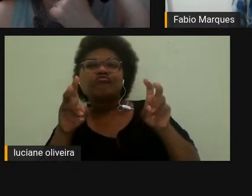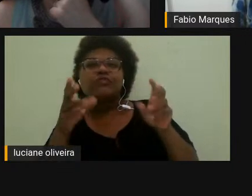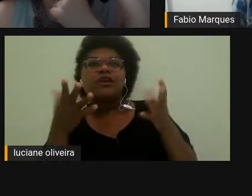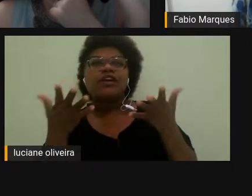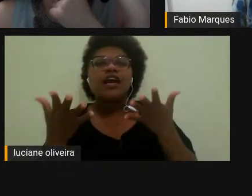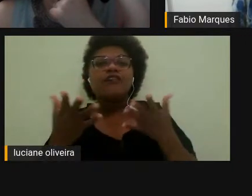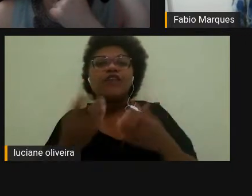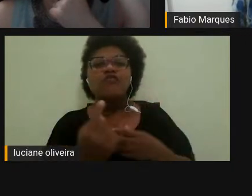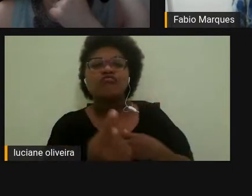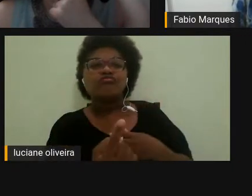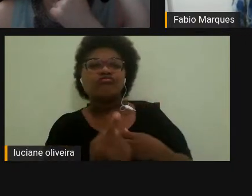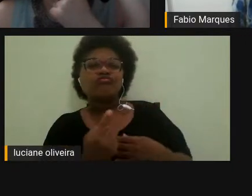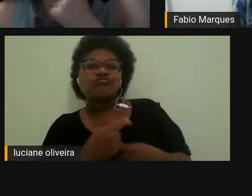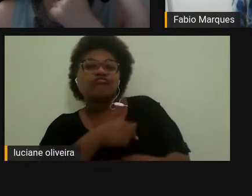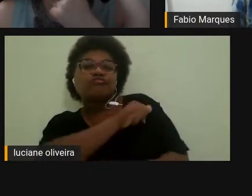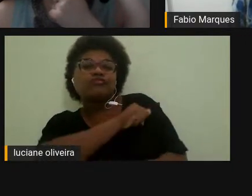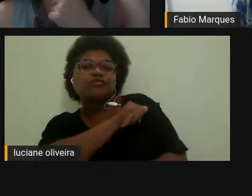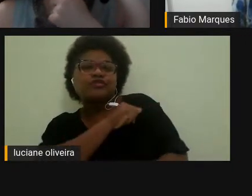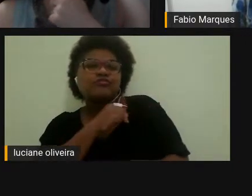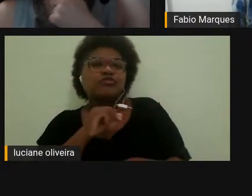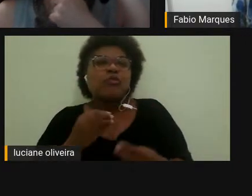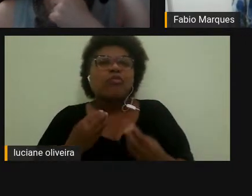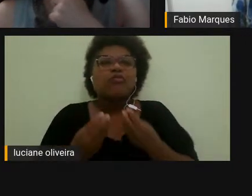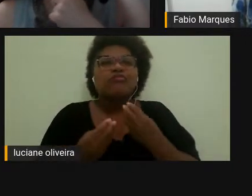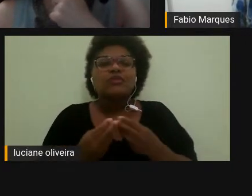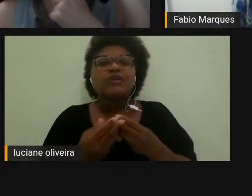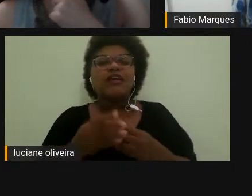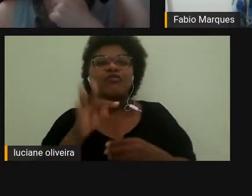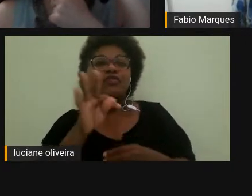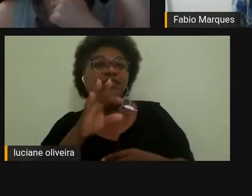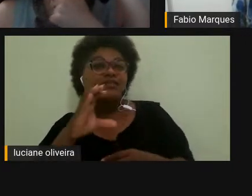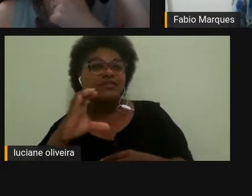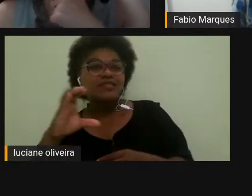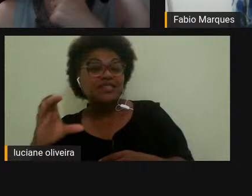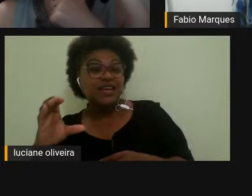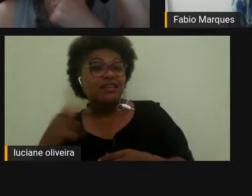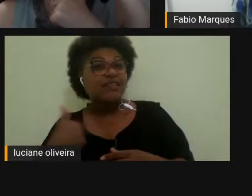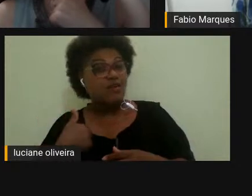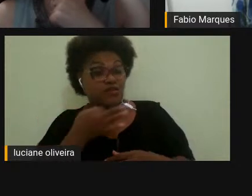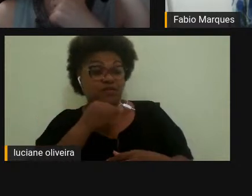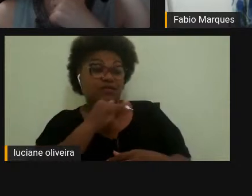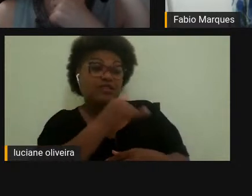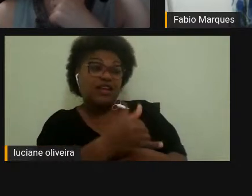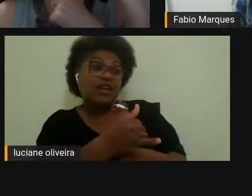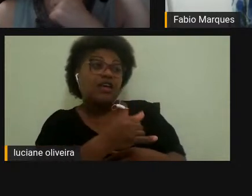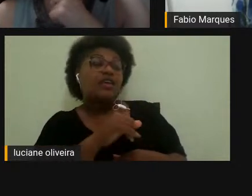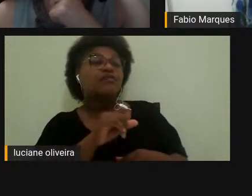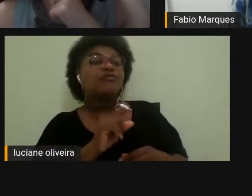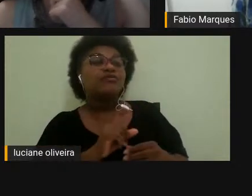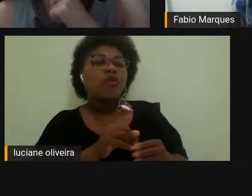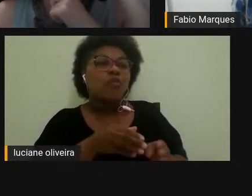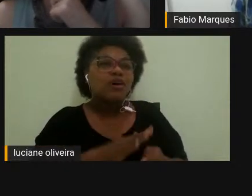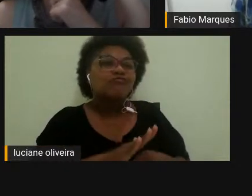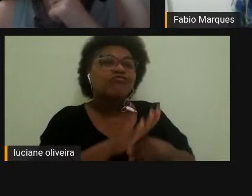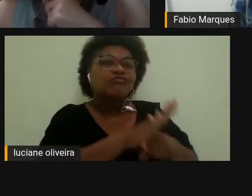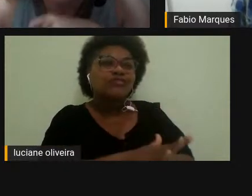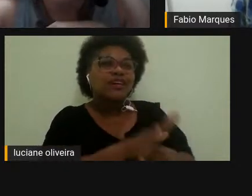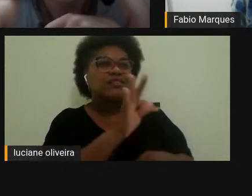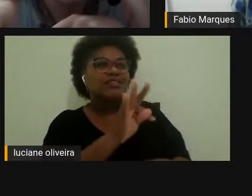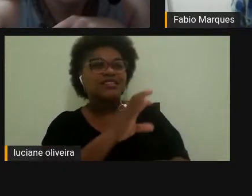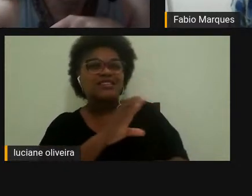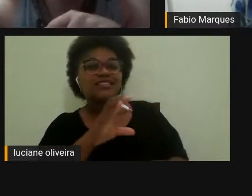Oriente TCC se for relacionado com a acessibilidade o aluno quer seguir para